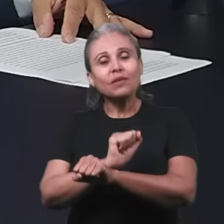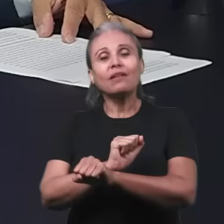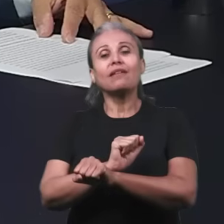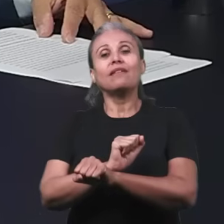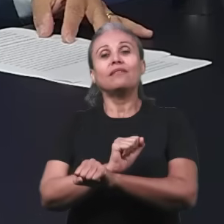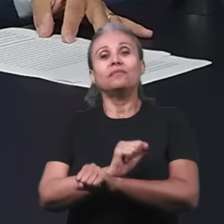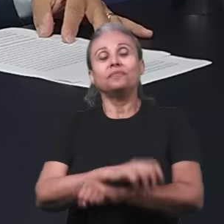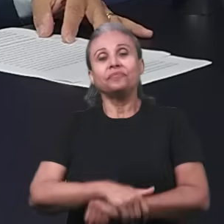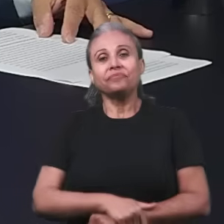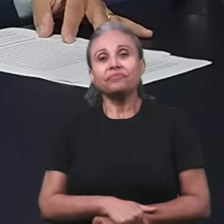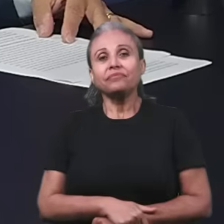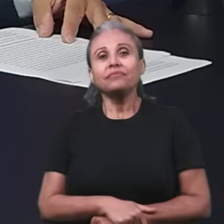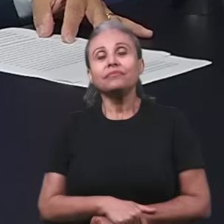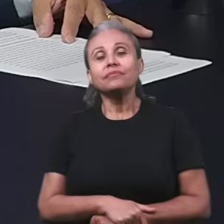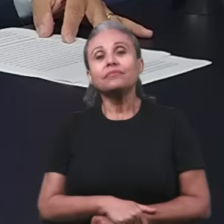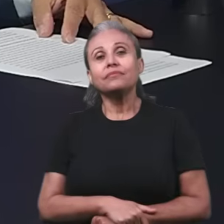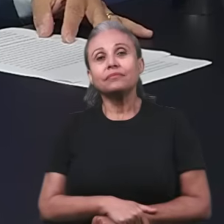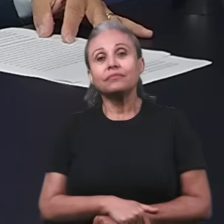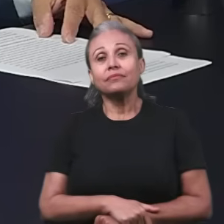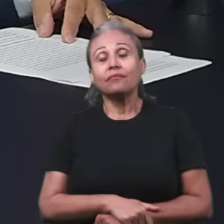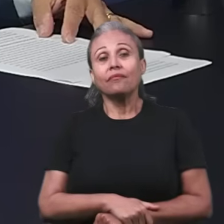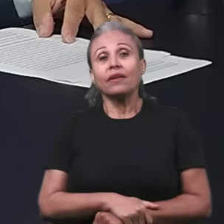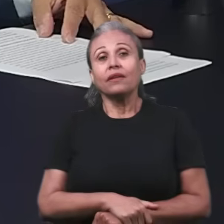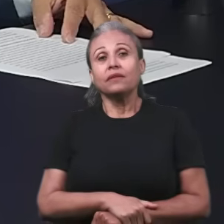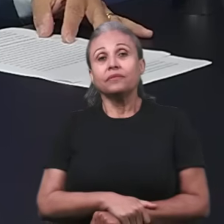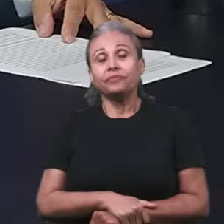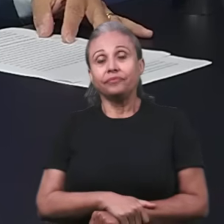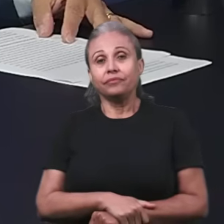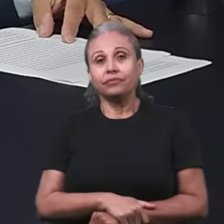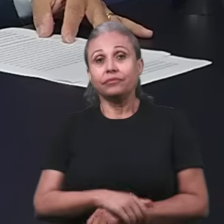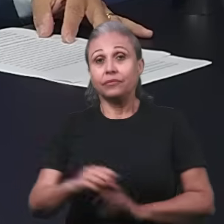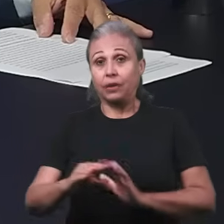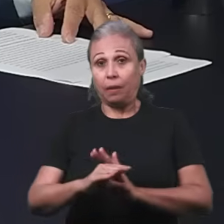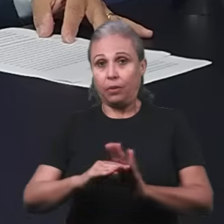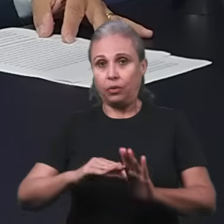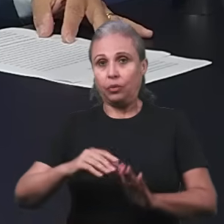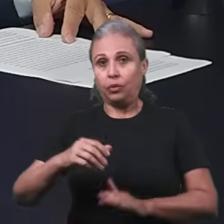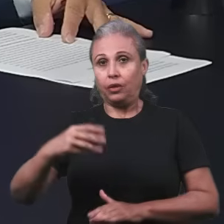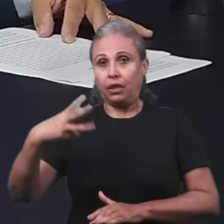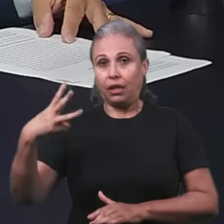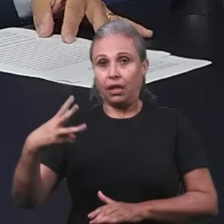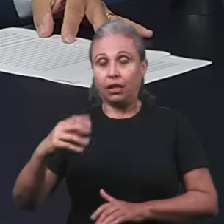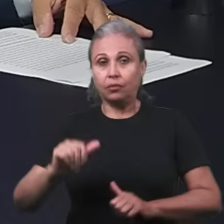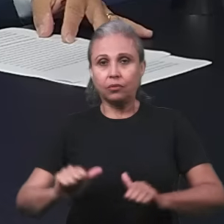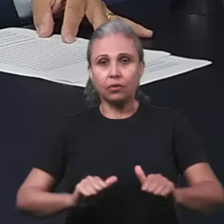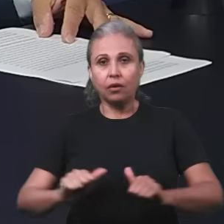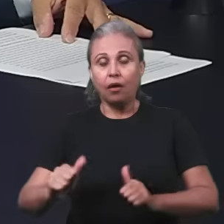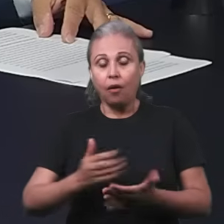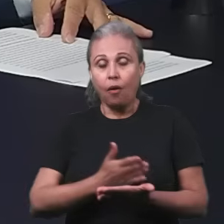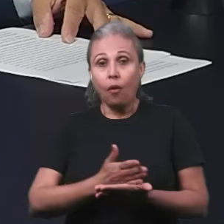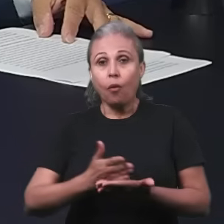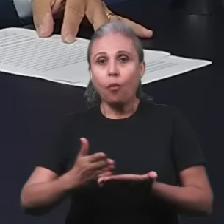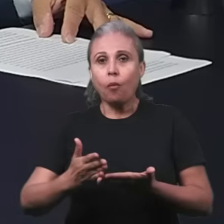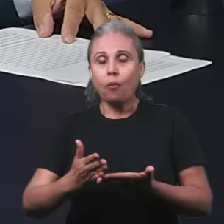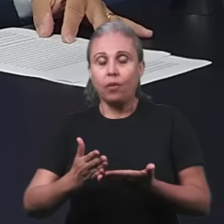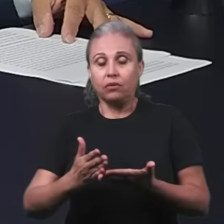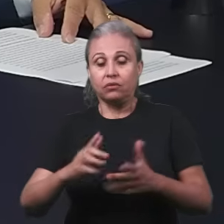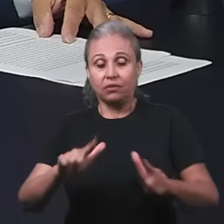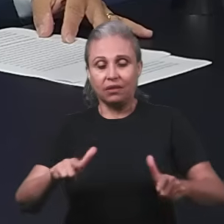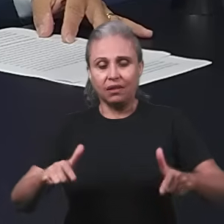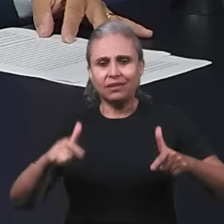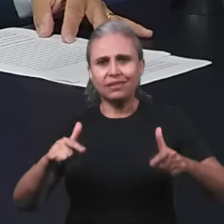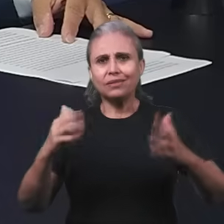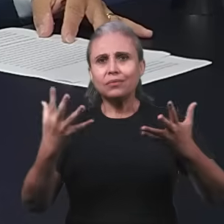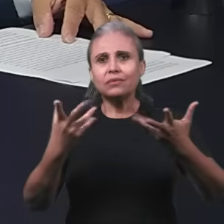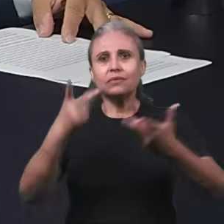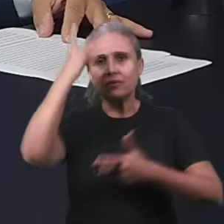época. O capítulo 3 de Atos dos Apóstolos é o início das operações gloriosas do Espírito Santo. É o